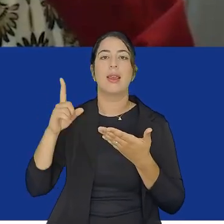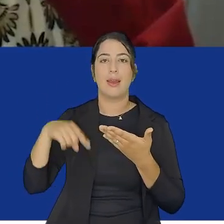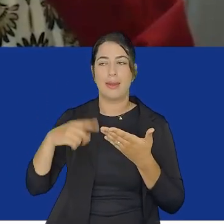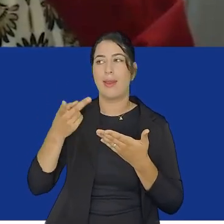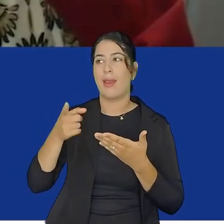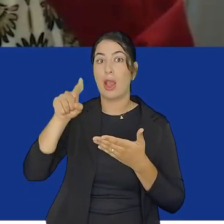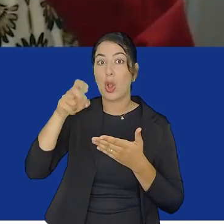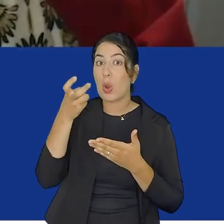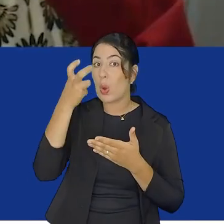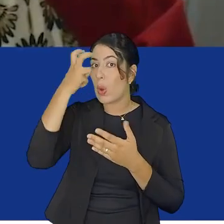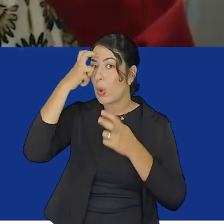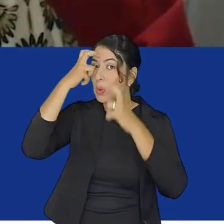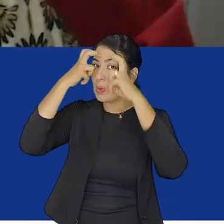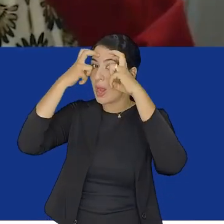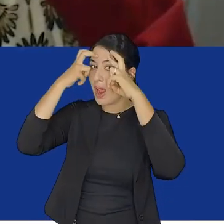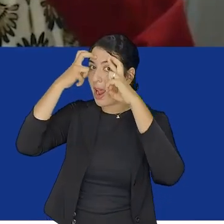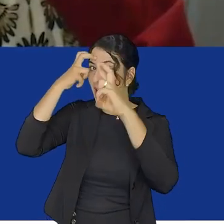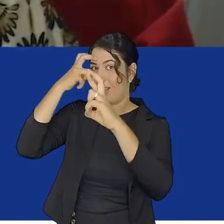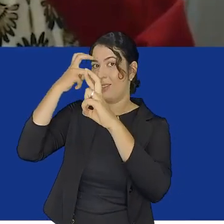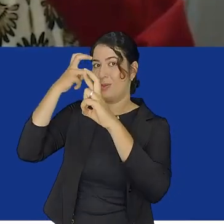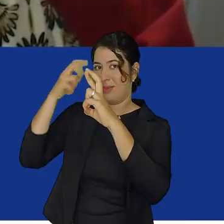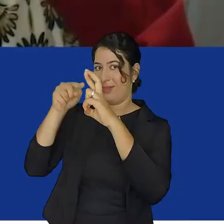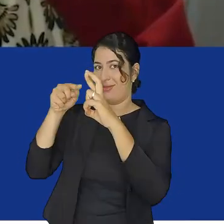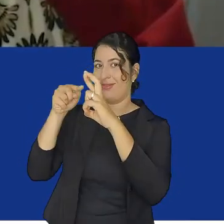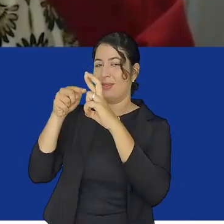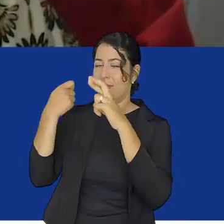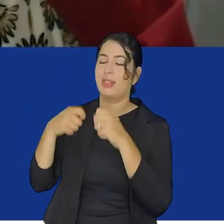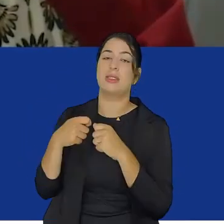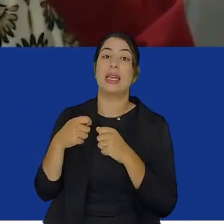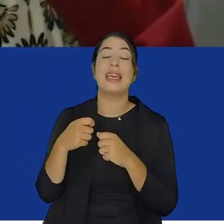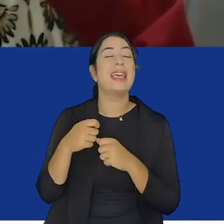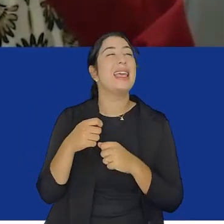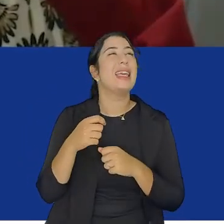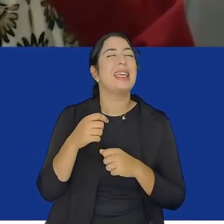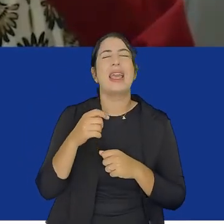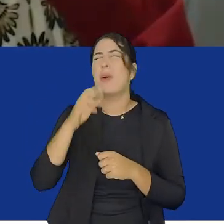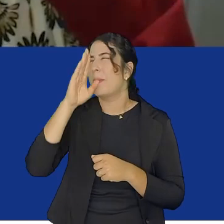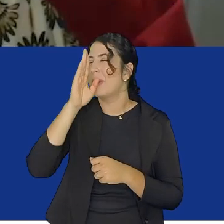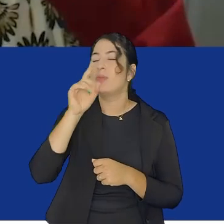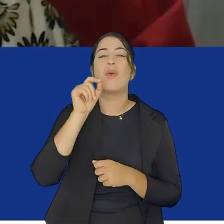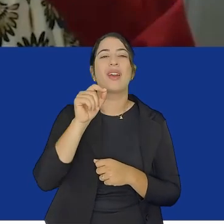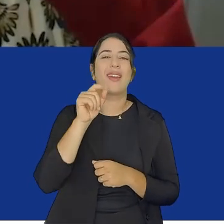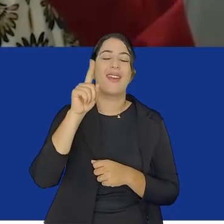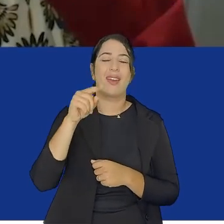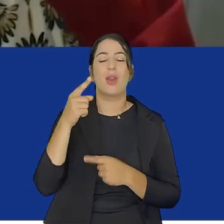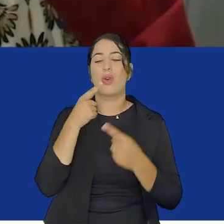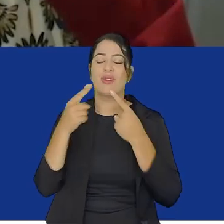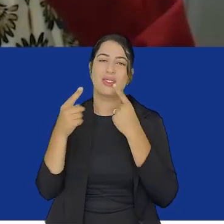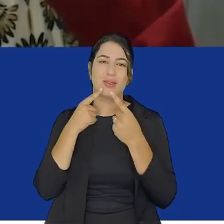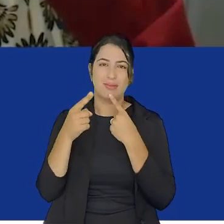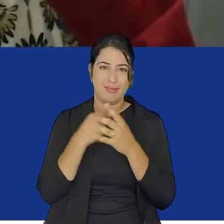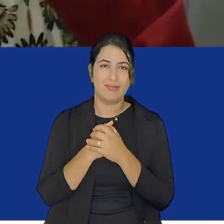respeito. Uma das chaves que ele dá é diálogo. Em cima do diálogo, você consegue